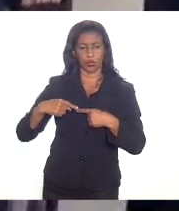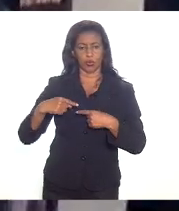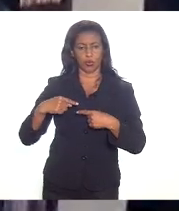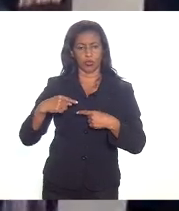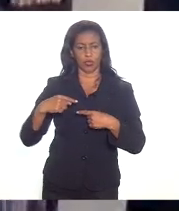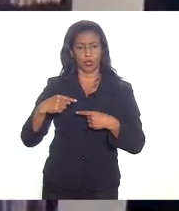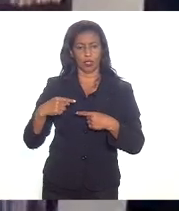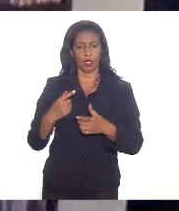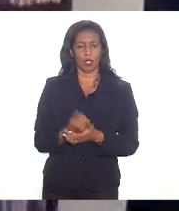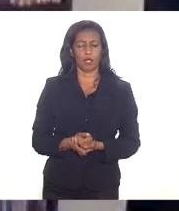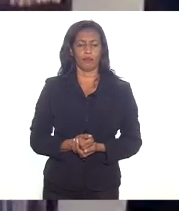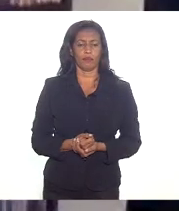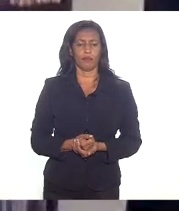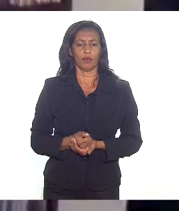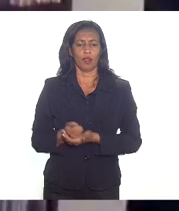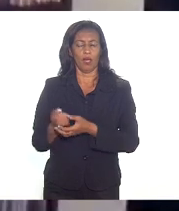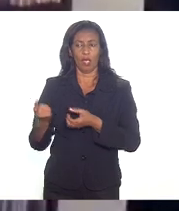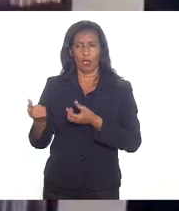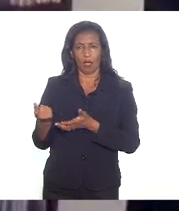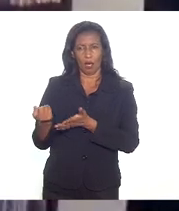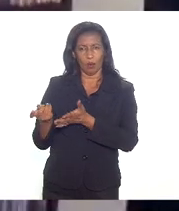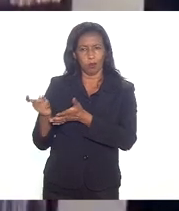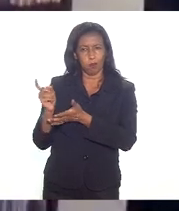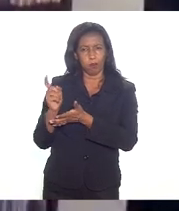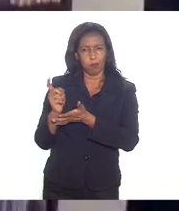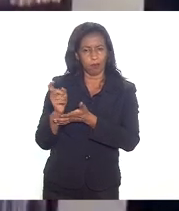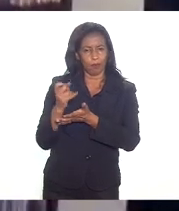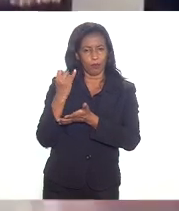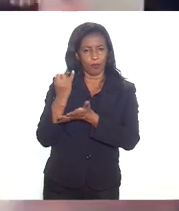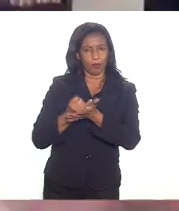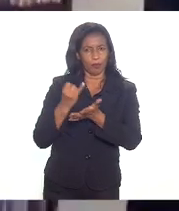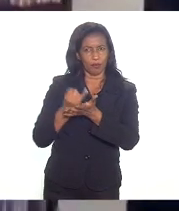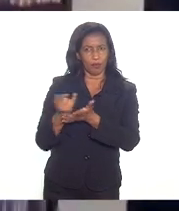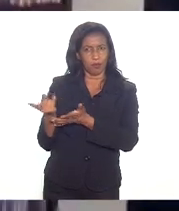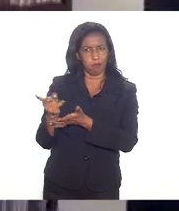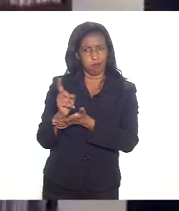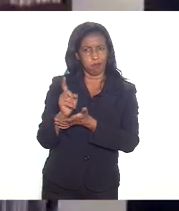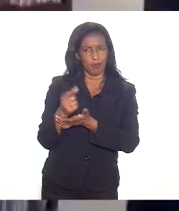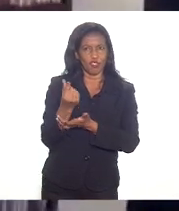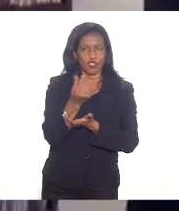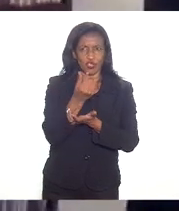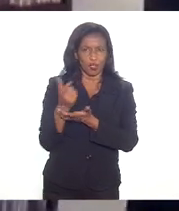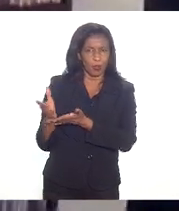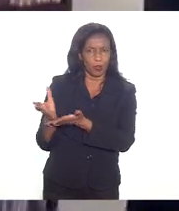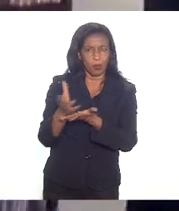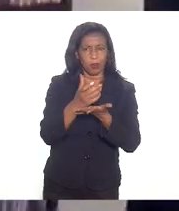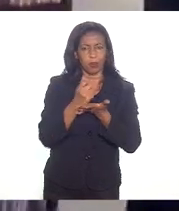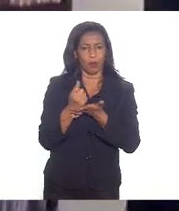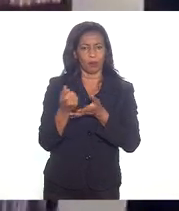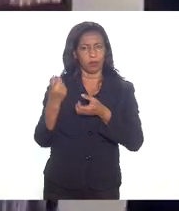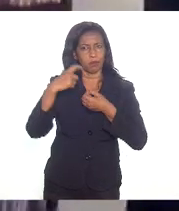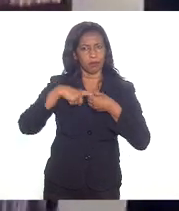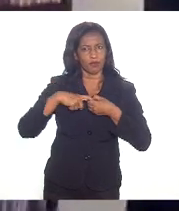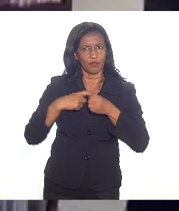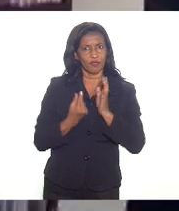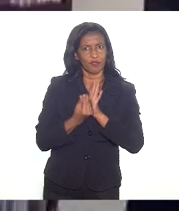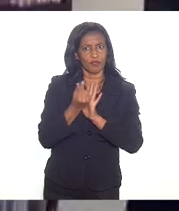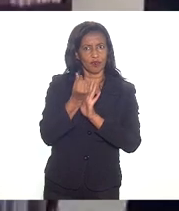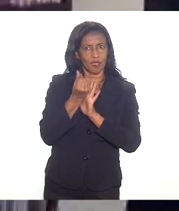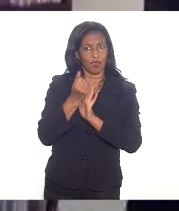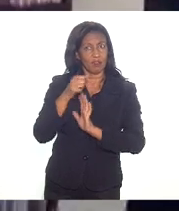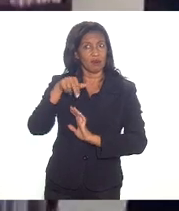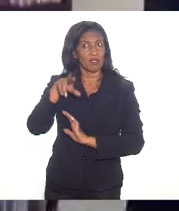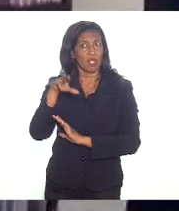adesão ao regime de recuperação fiscal na base do atropelo, sem ter ouvido,